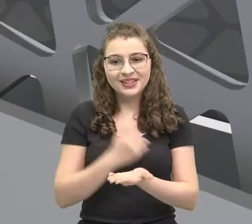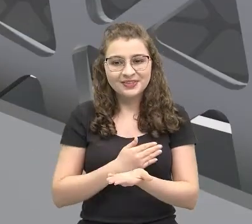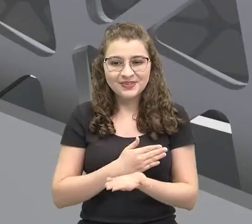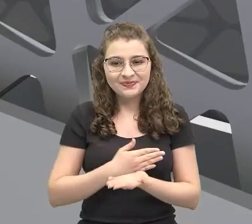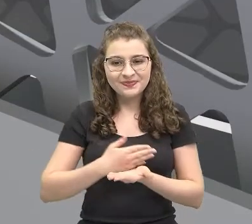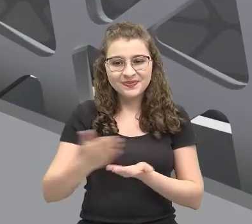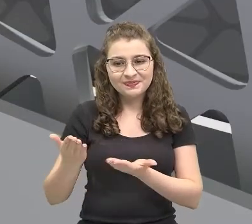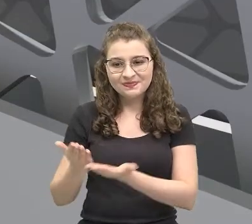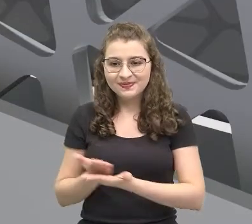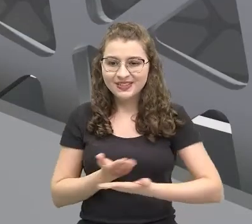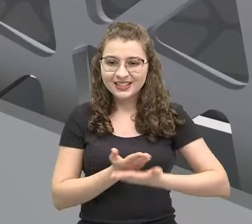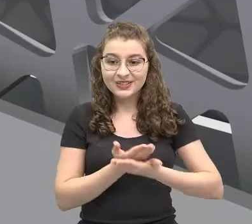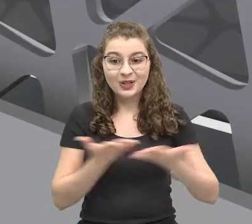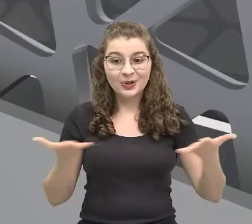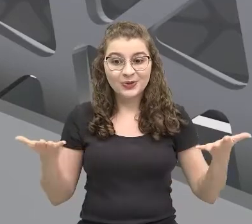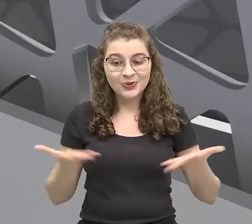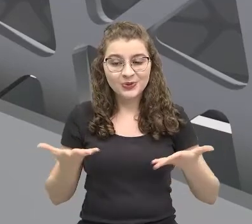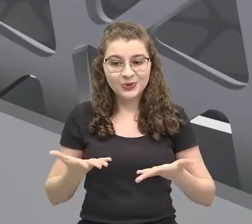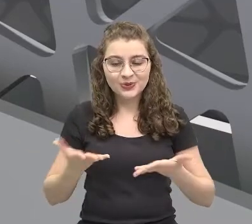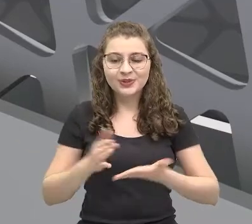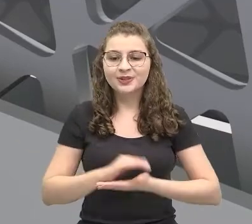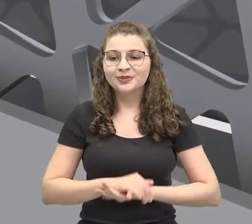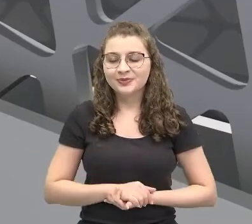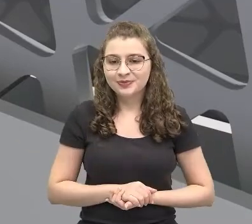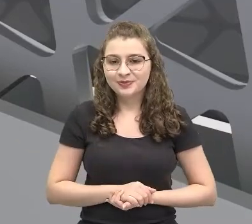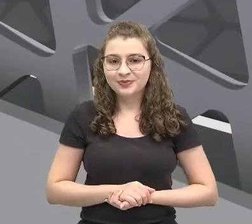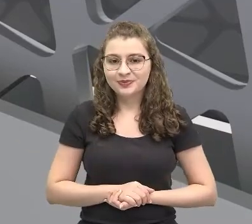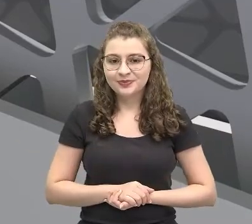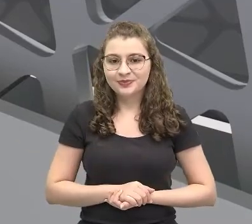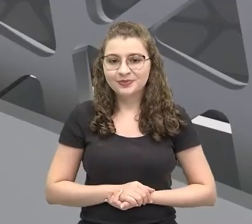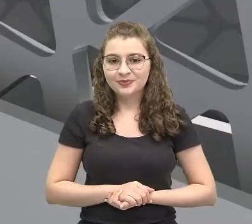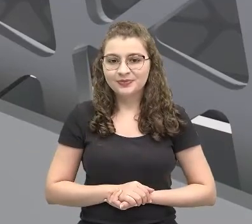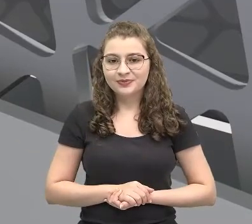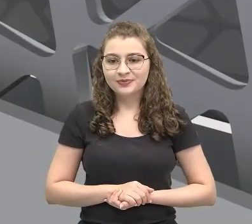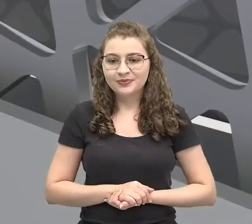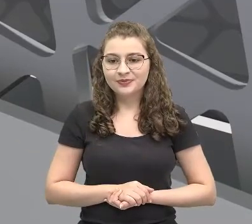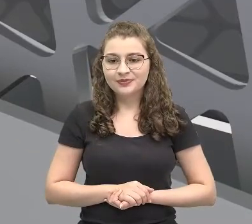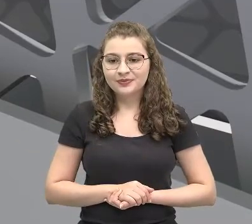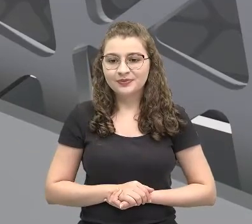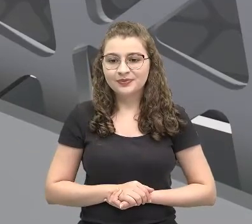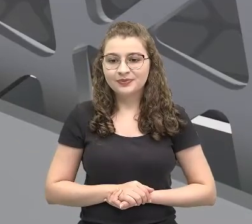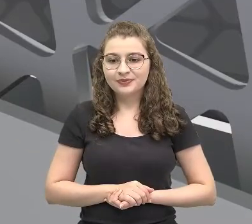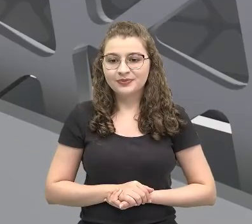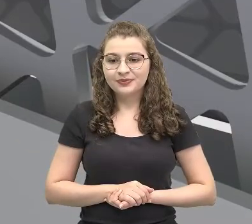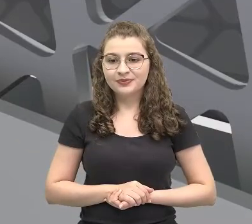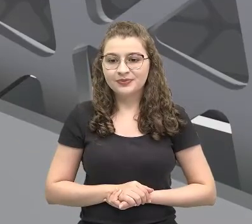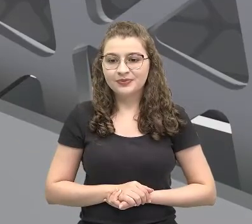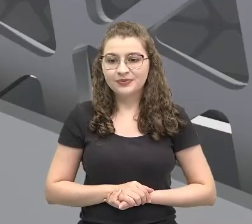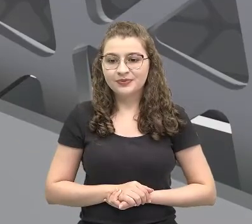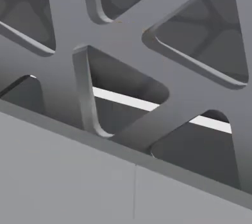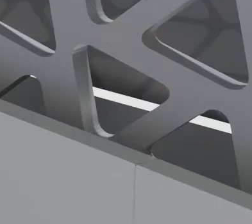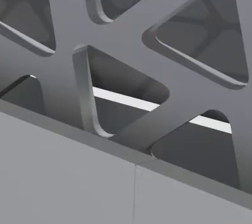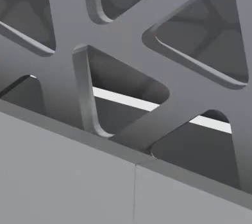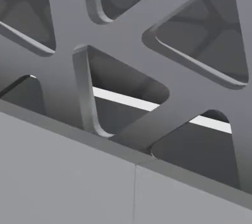isso. É esse o conteúdo da nossa aula de hoje. Vamos a ela?